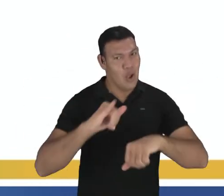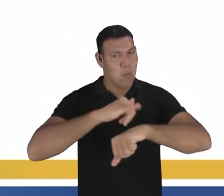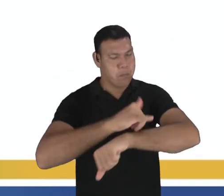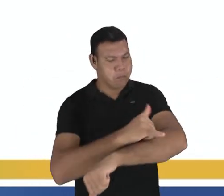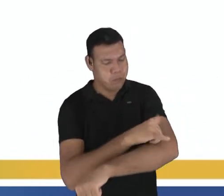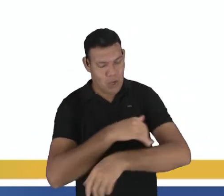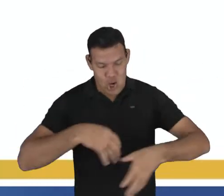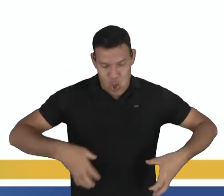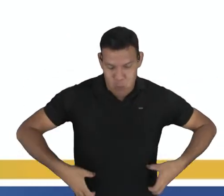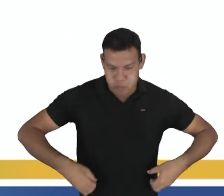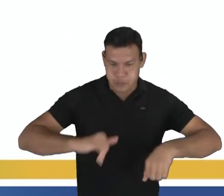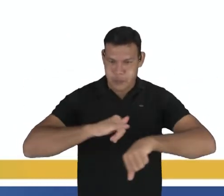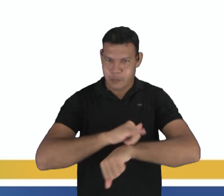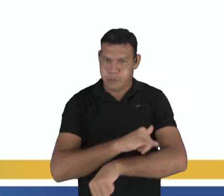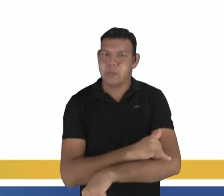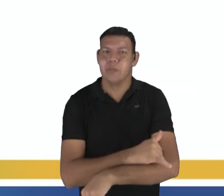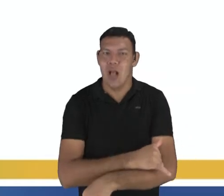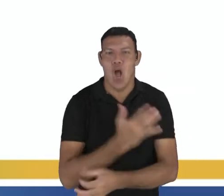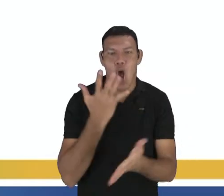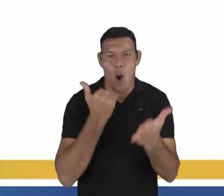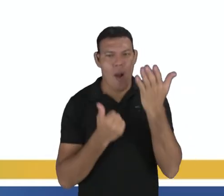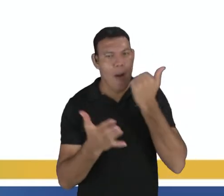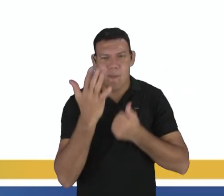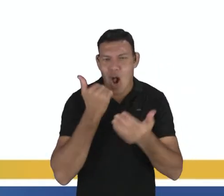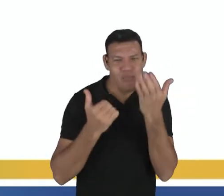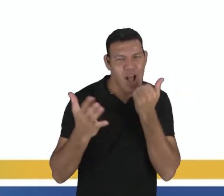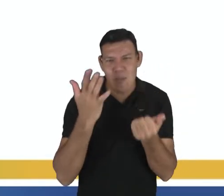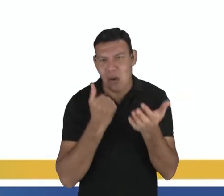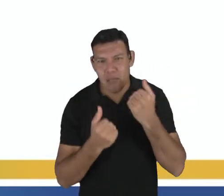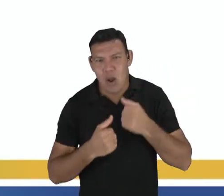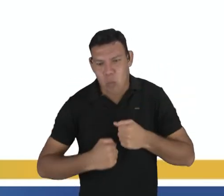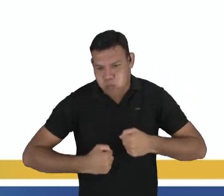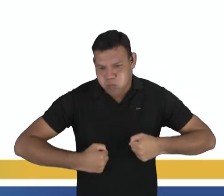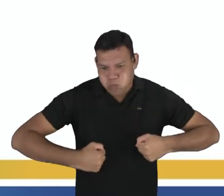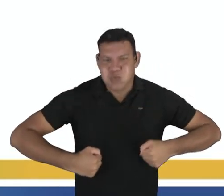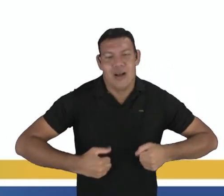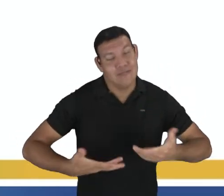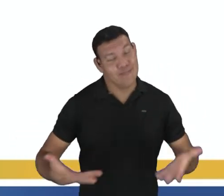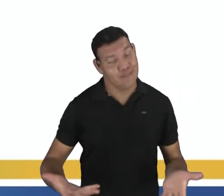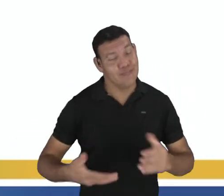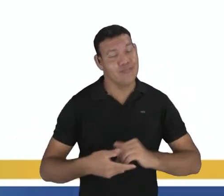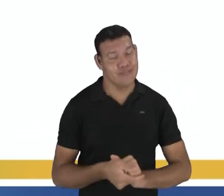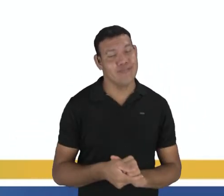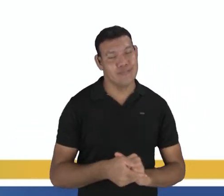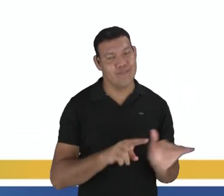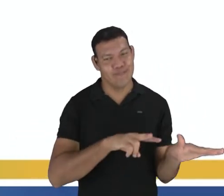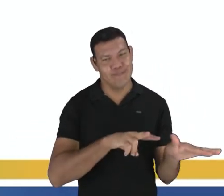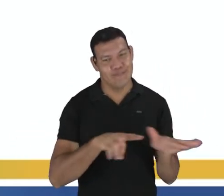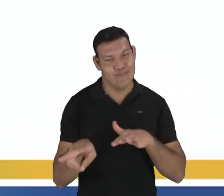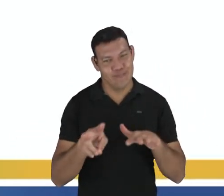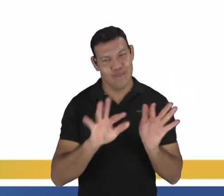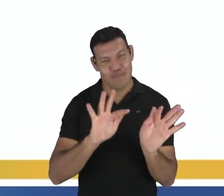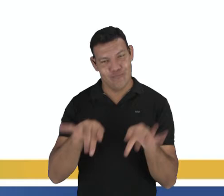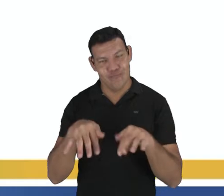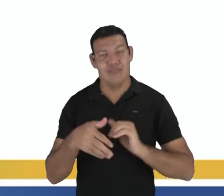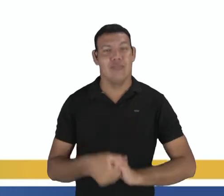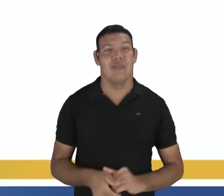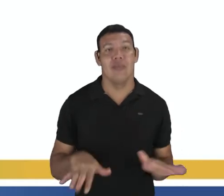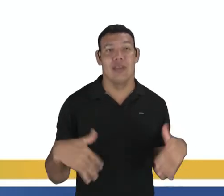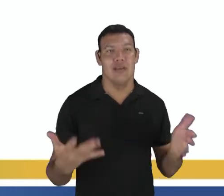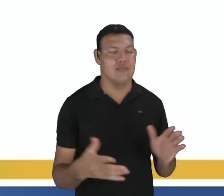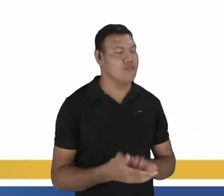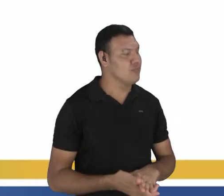gordurinha que cresceu a mais aqui, porque ela comeu um pouquinho a mais, né? Sobressaiu um pouquinho lá no final de semana. Próximo